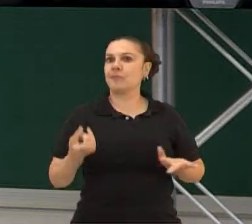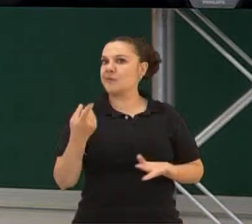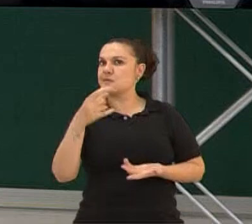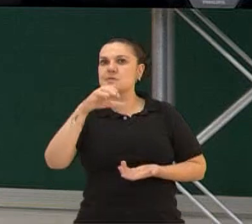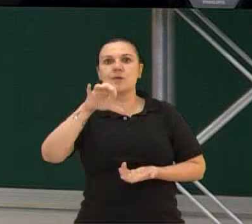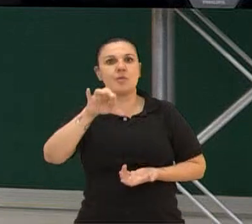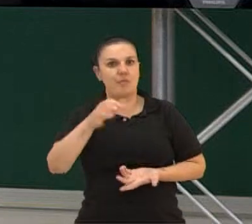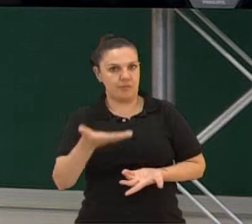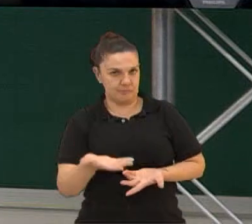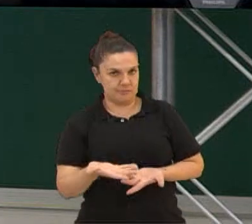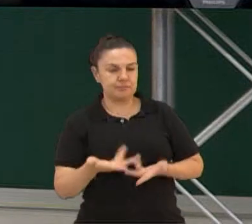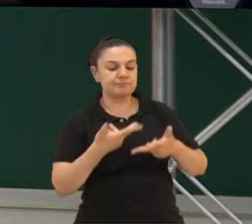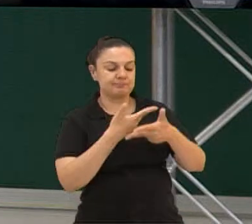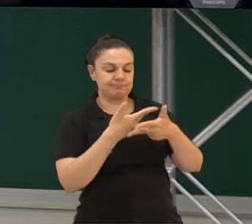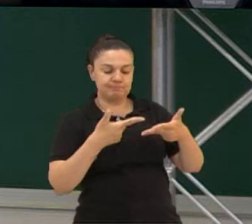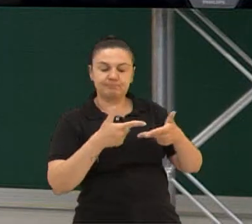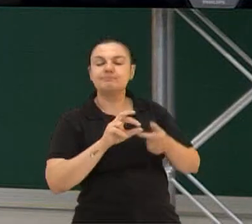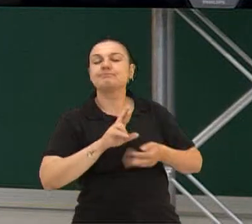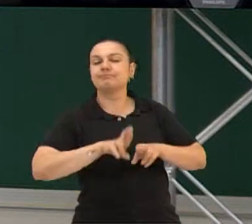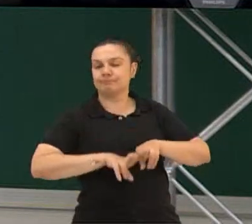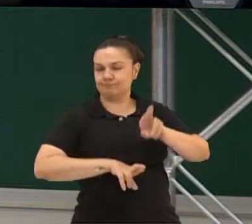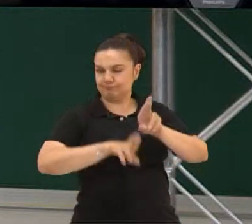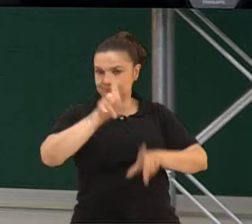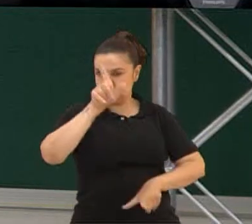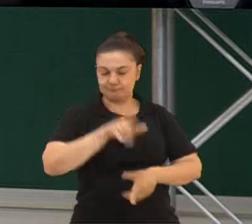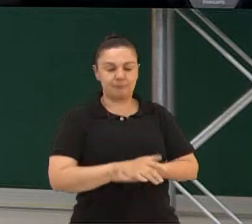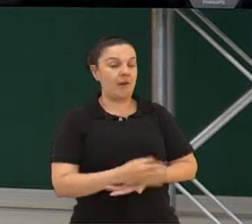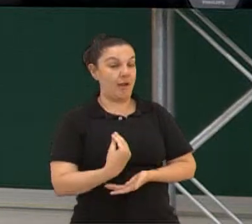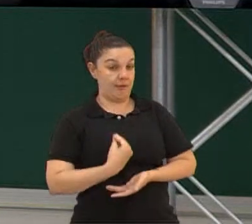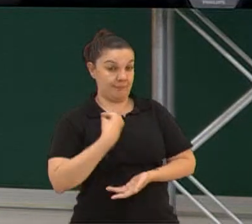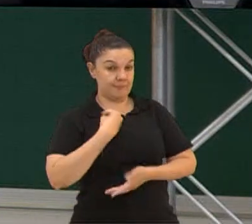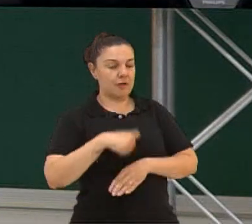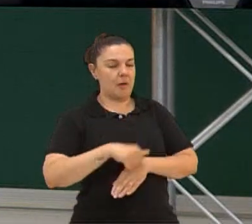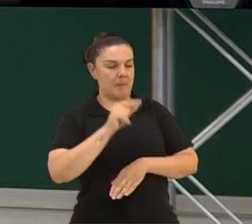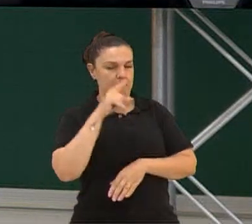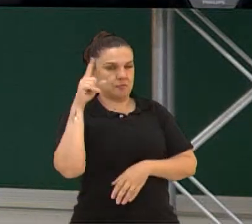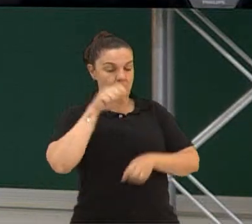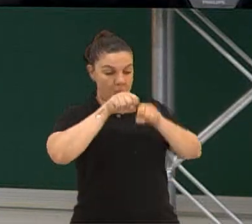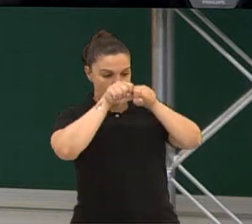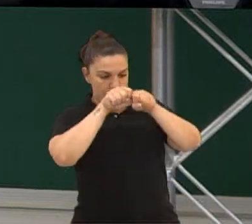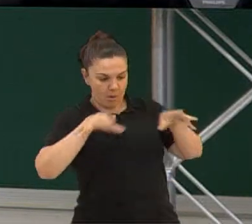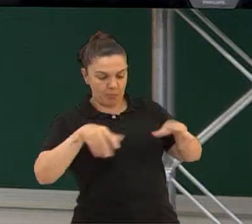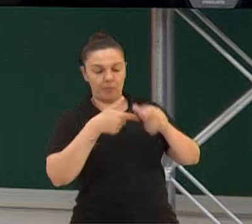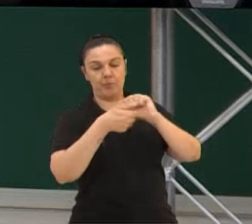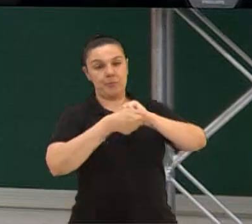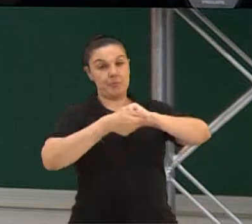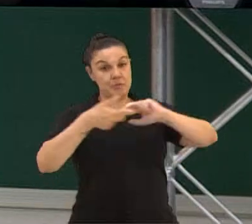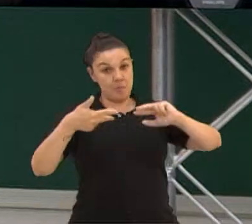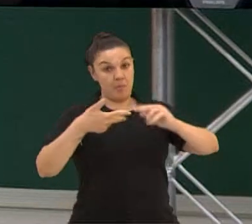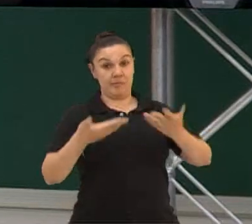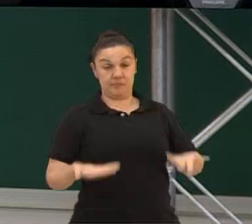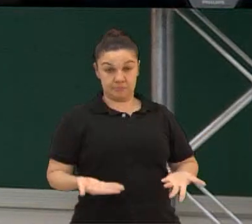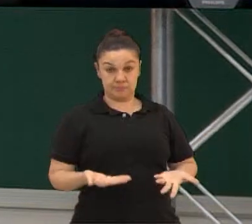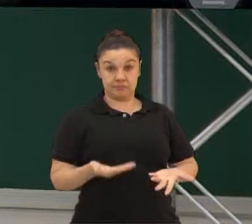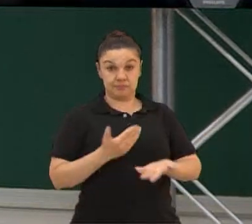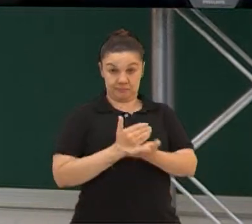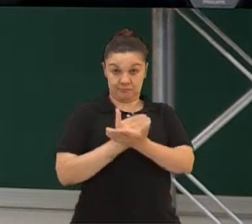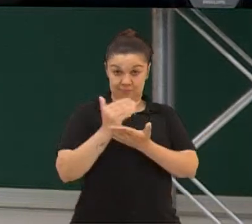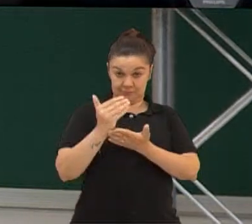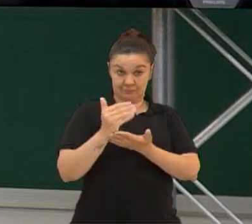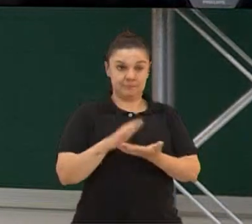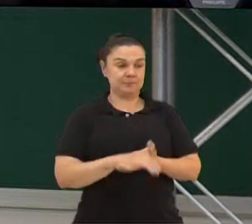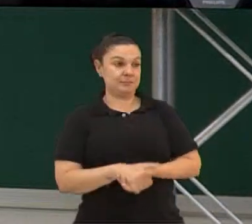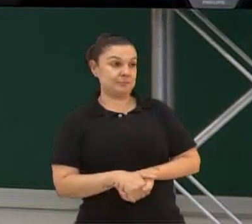XIX, a coisa era bem diferente, né? Era bem mais difícil divulgar uma certa modalidade que começava a ser